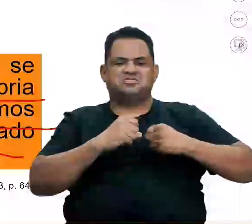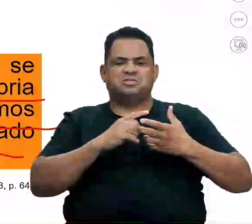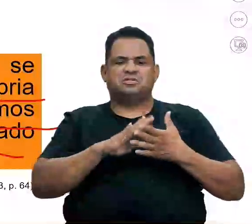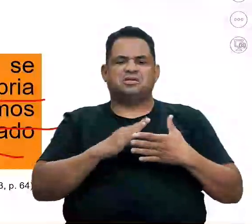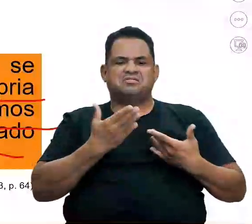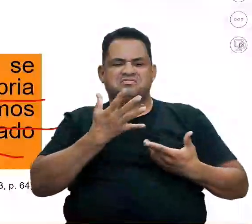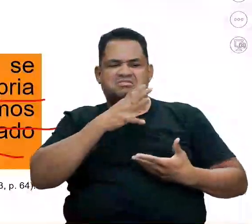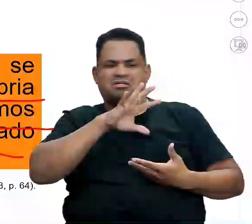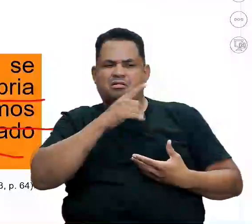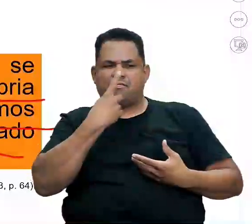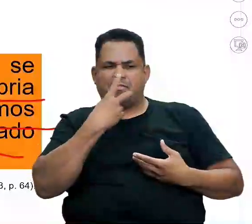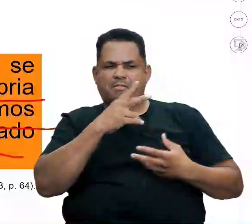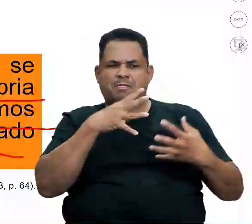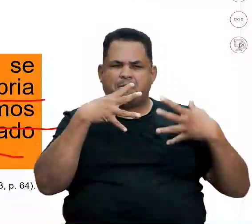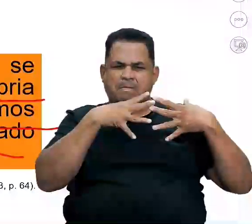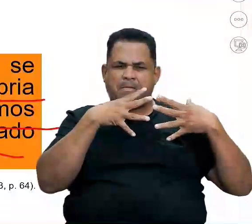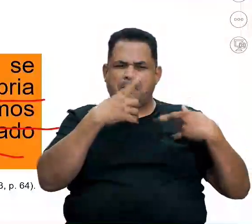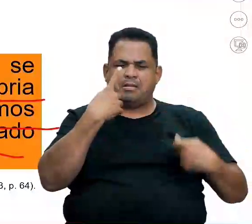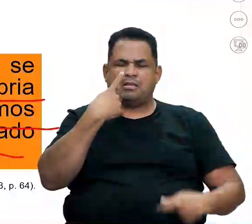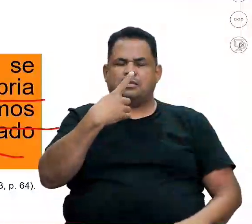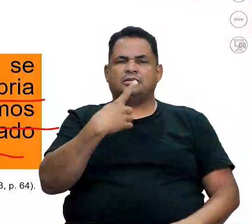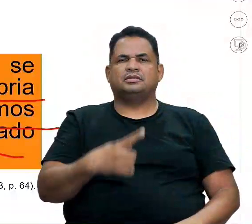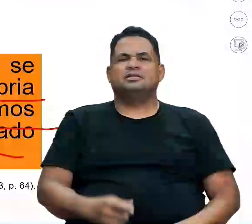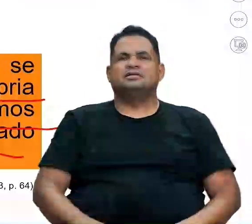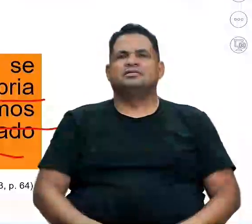repudio, que eu digo que é